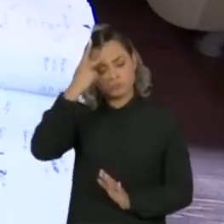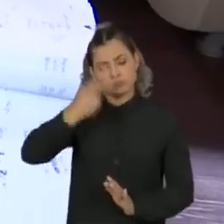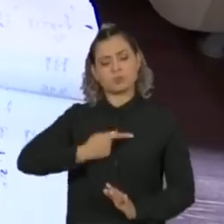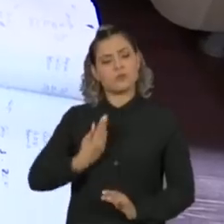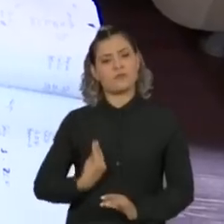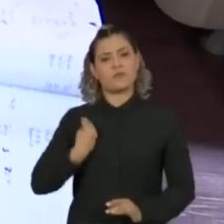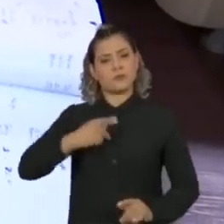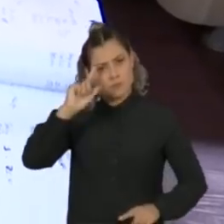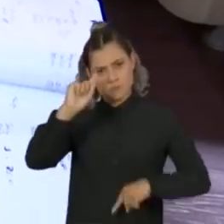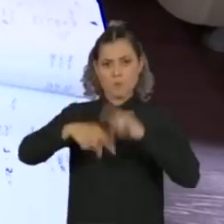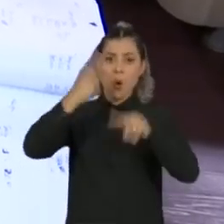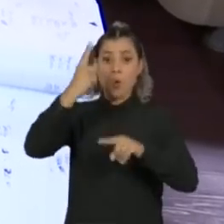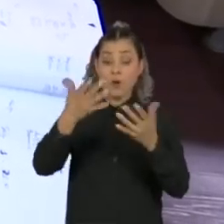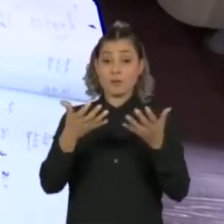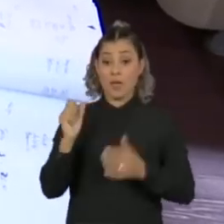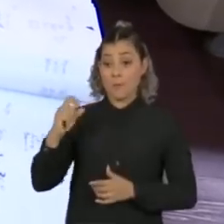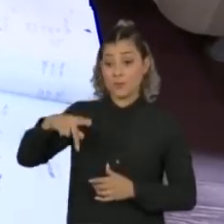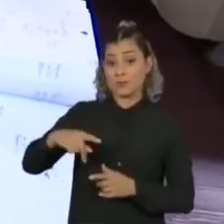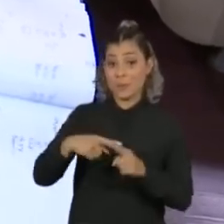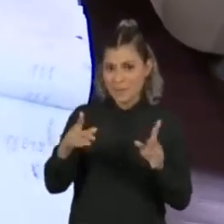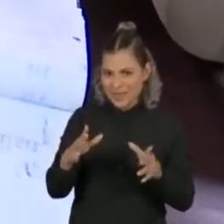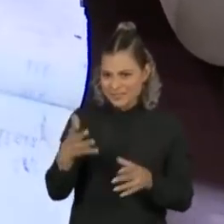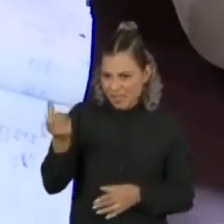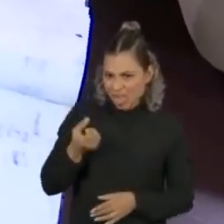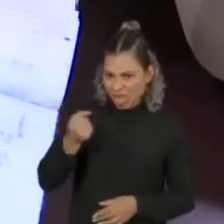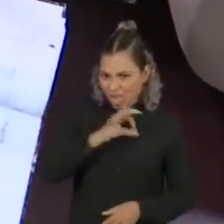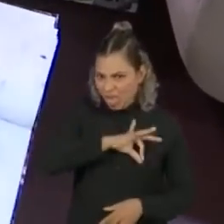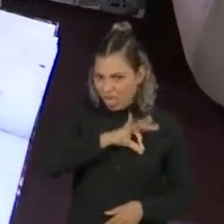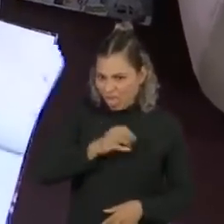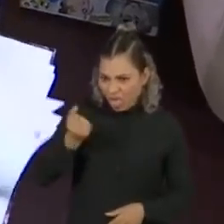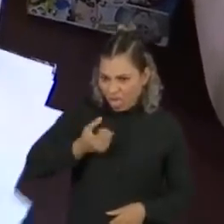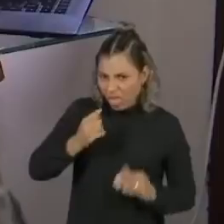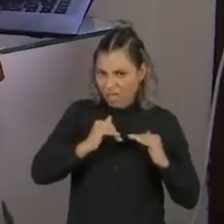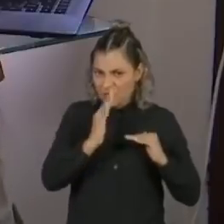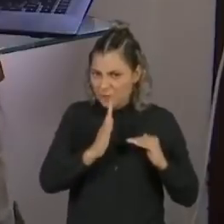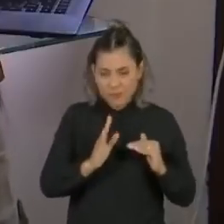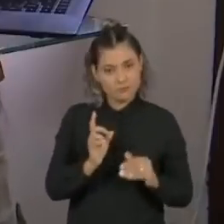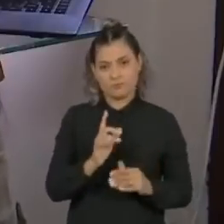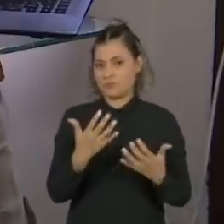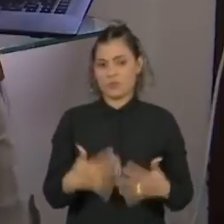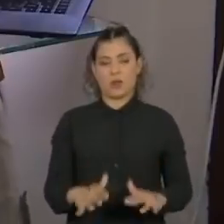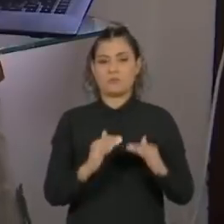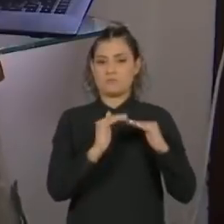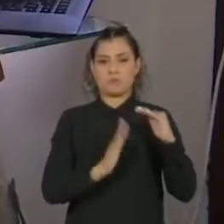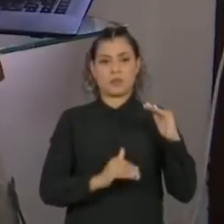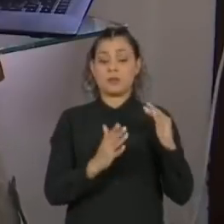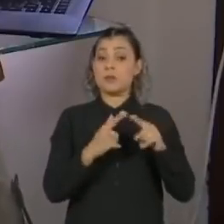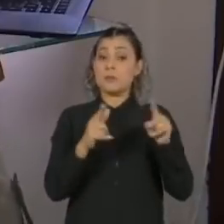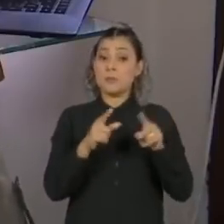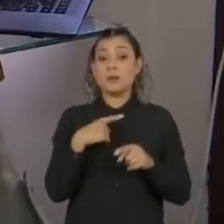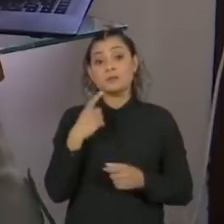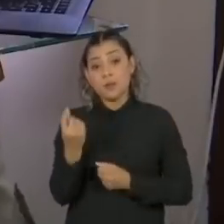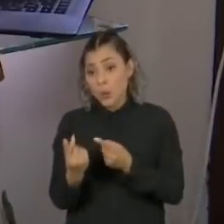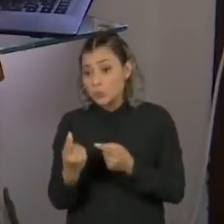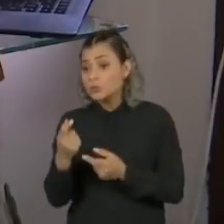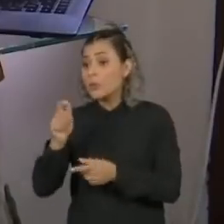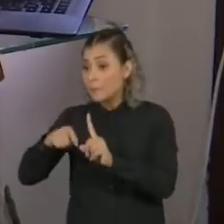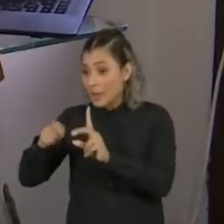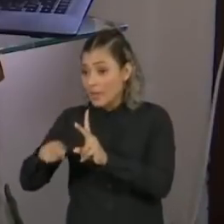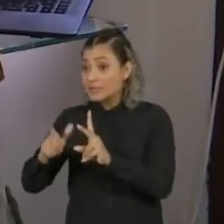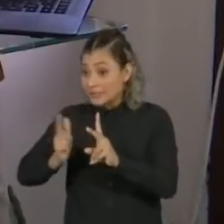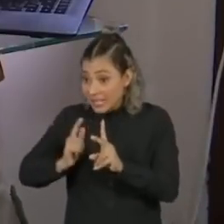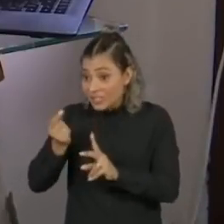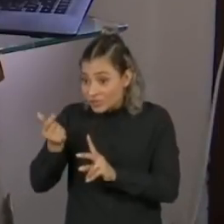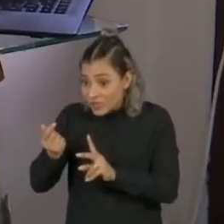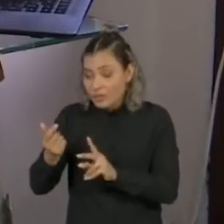vida. Pensa em se aposentar, mas não quer depender do salário mínimo do governo. Tem mês que tem mês que não tem. Então, nos que tem,